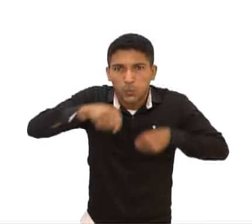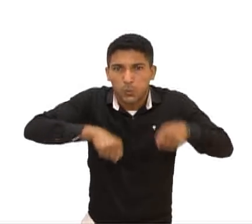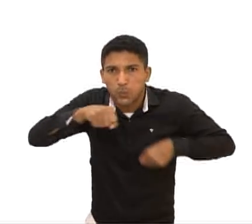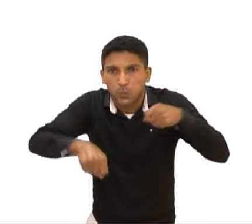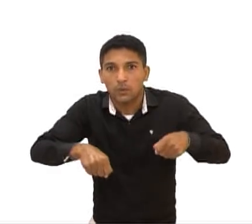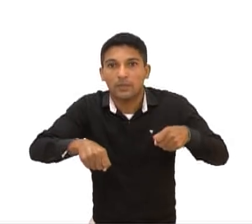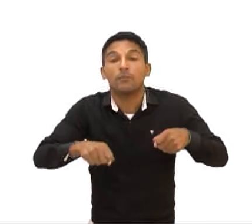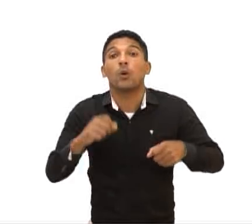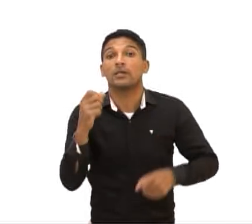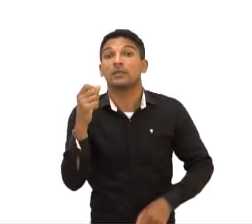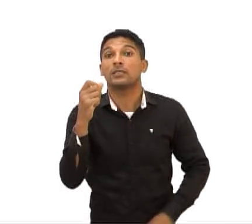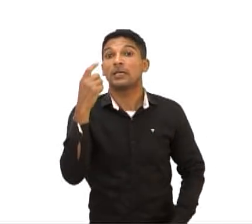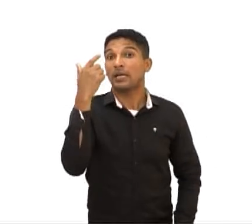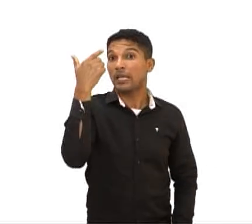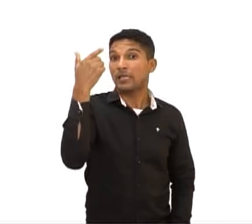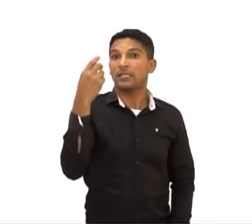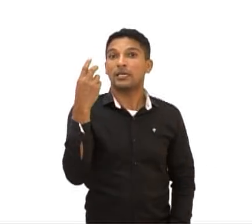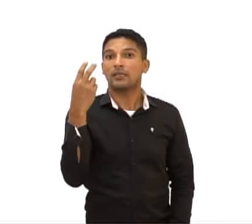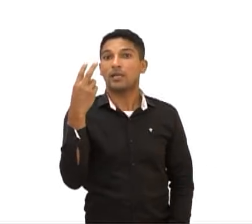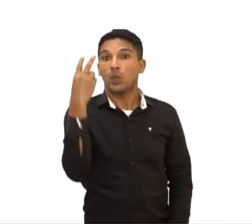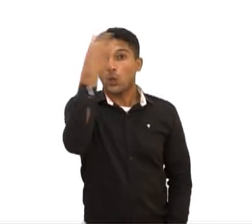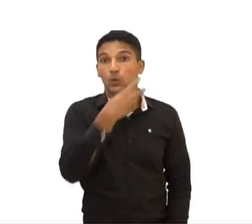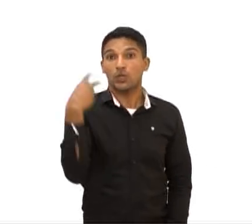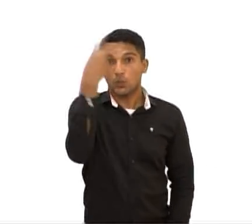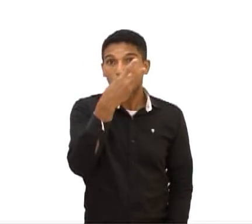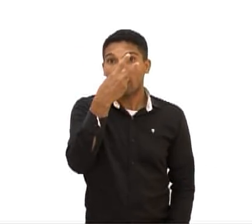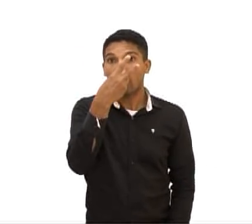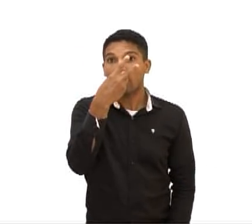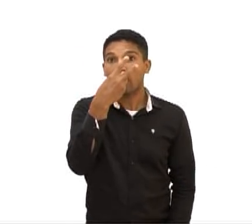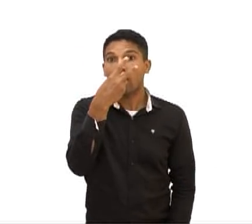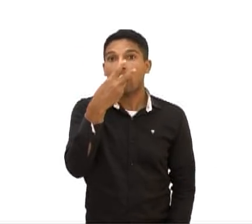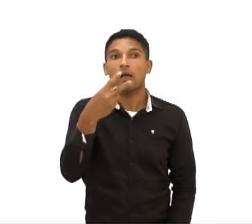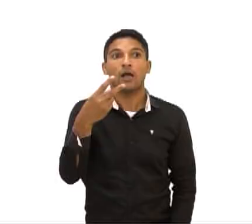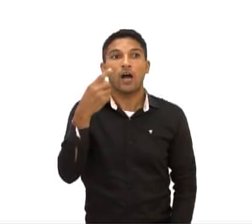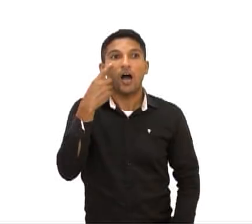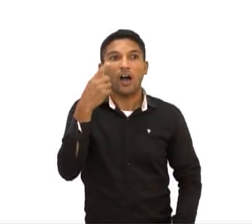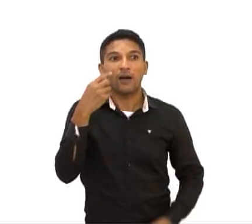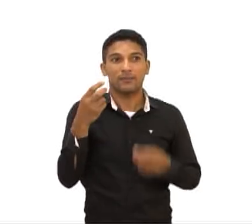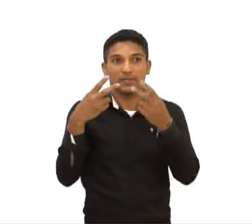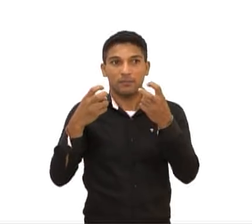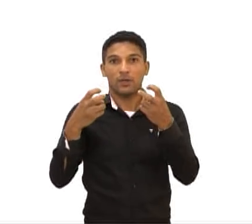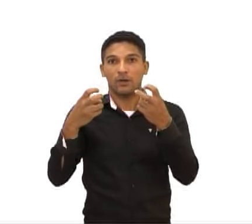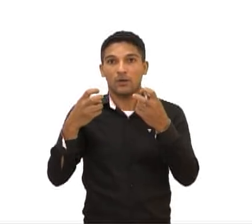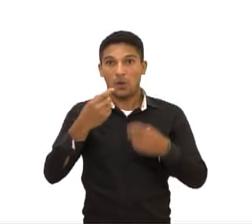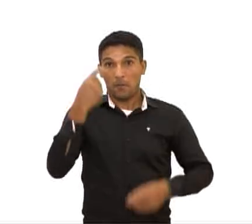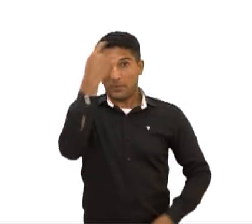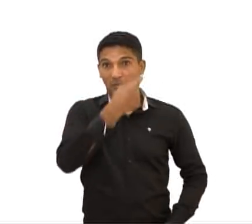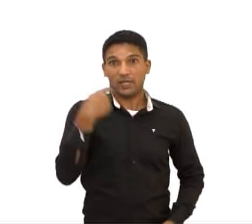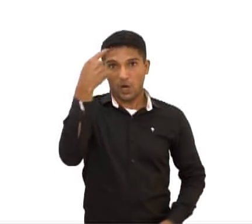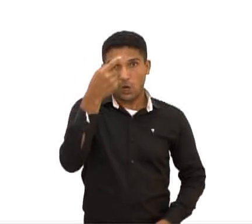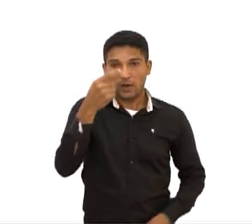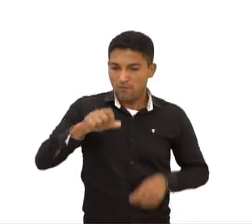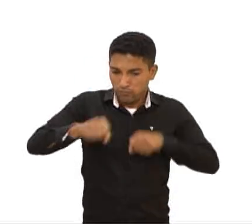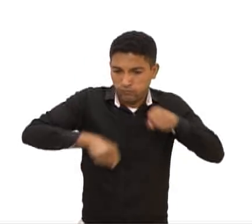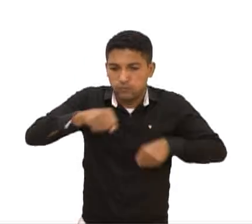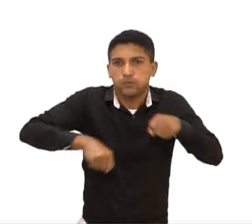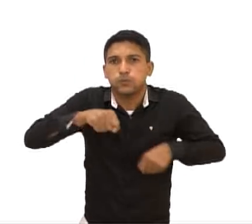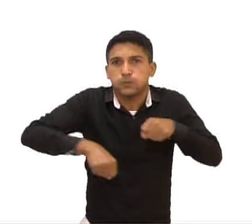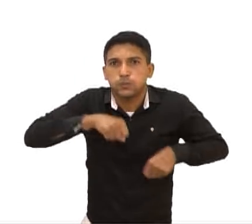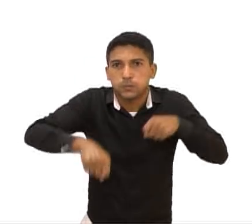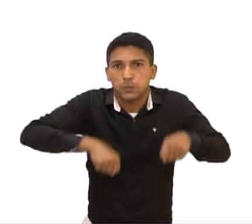Quantos quilômetros ele percorreu nessas 2 horas? Então, percebam, ele percorreu um tanto na primeira e mais outro tanto